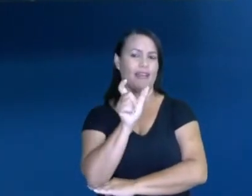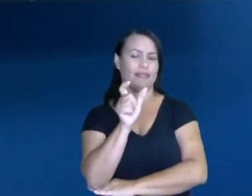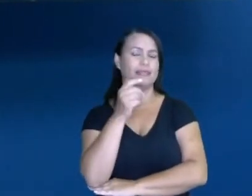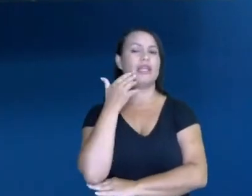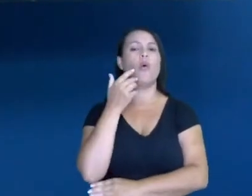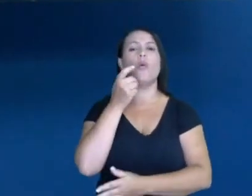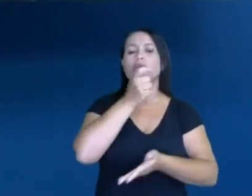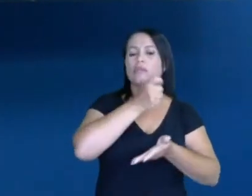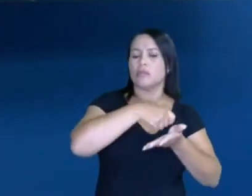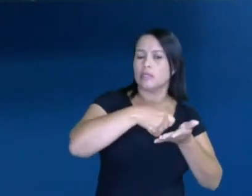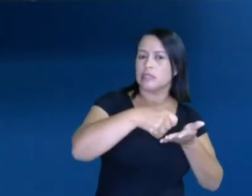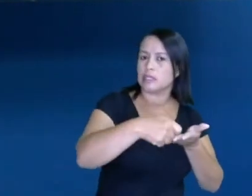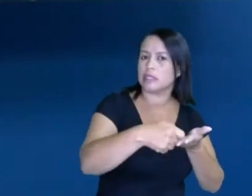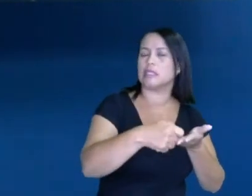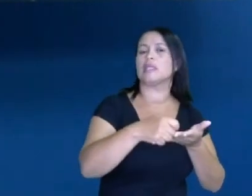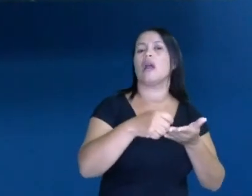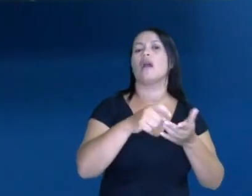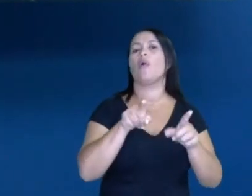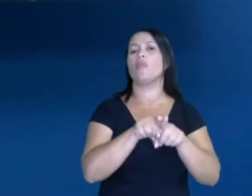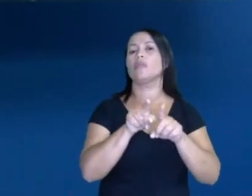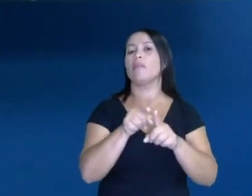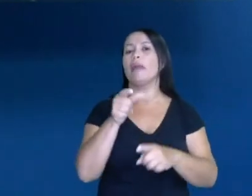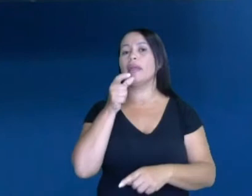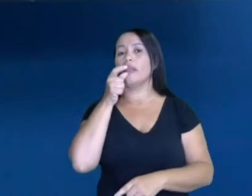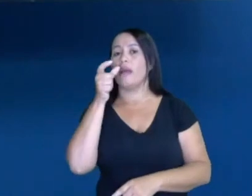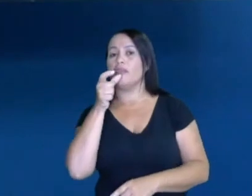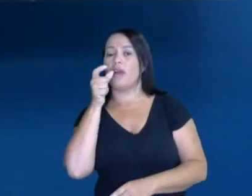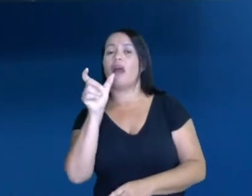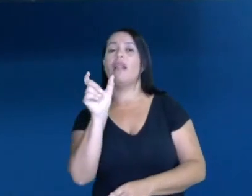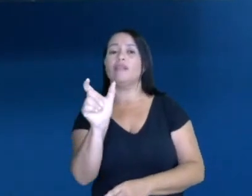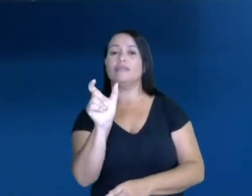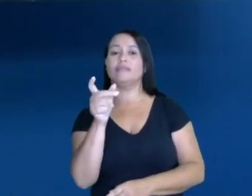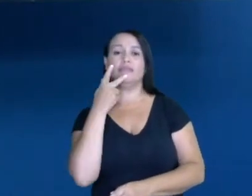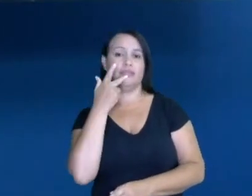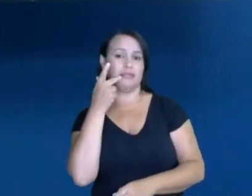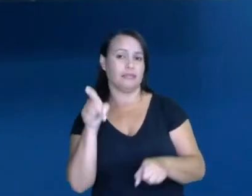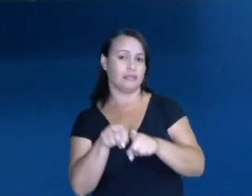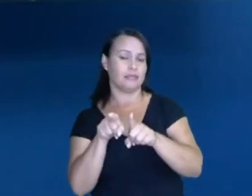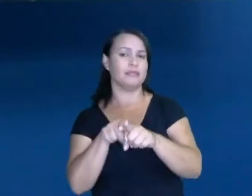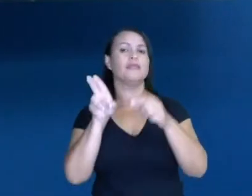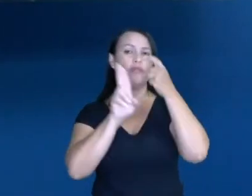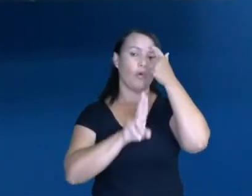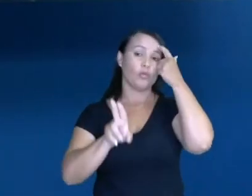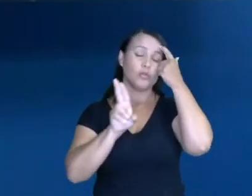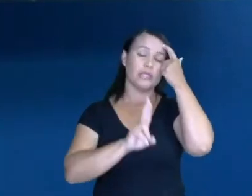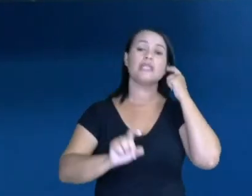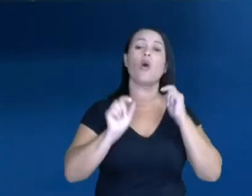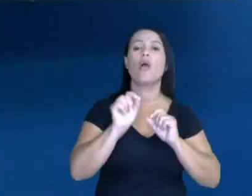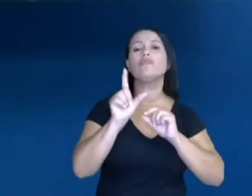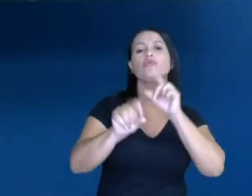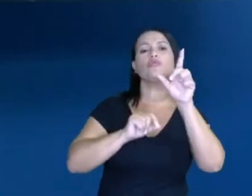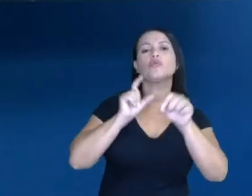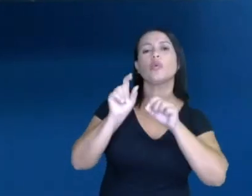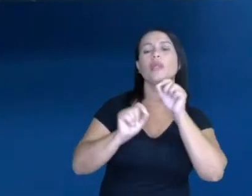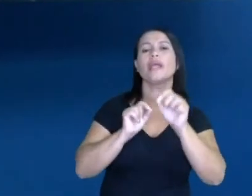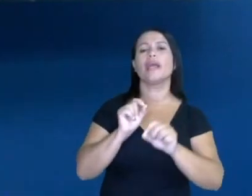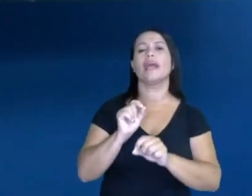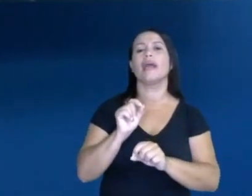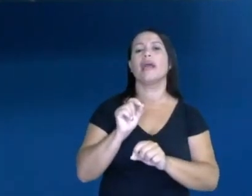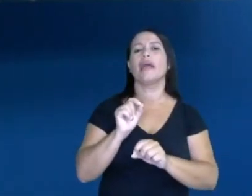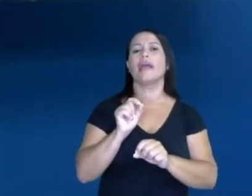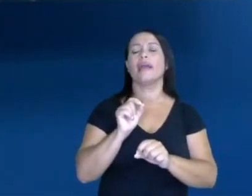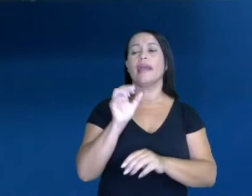tanto na escrita como na fala, eu sempre vou utilizar, eu sempre vou escolher entre